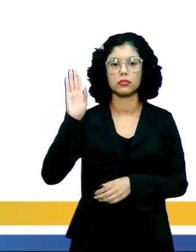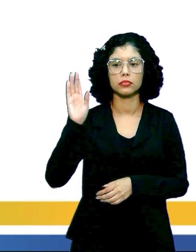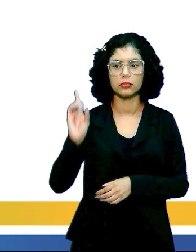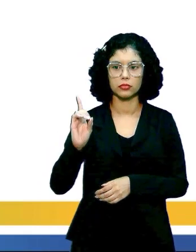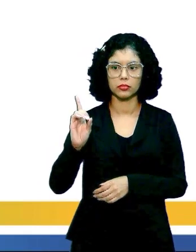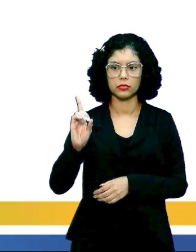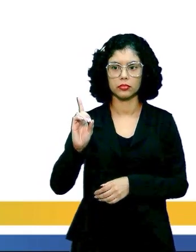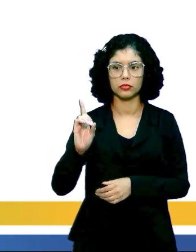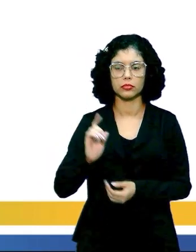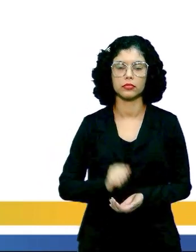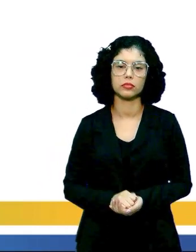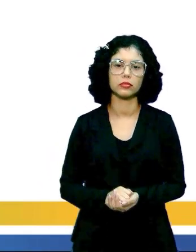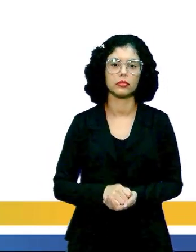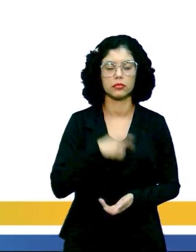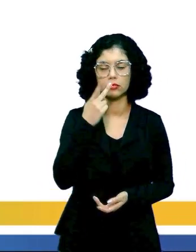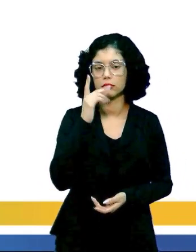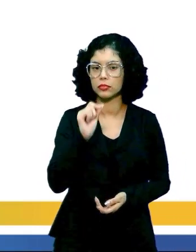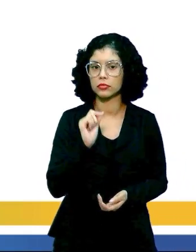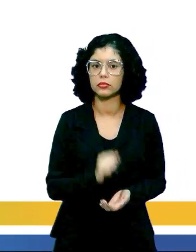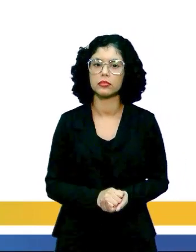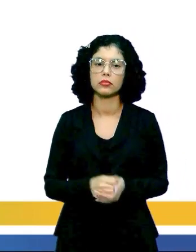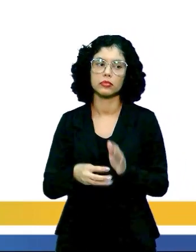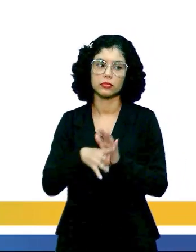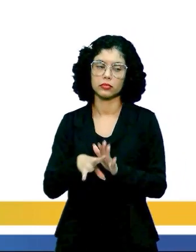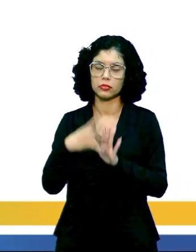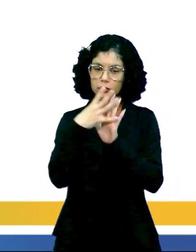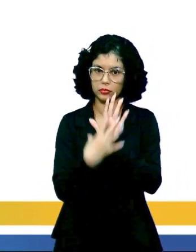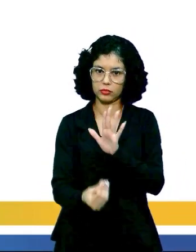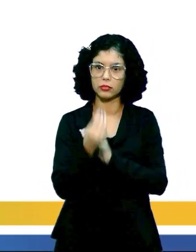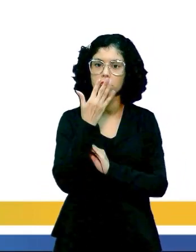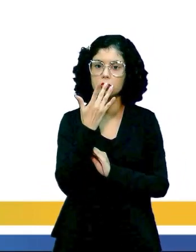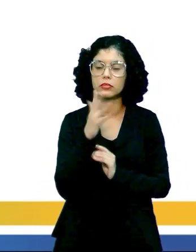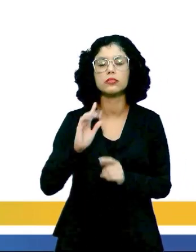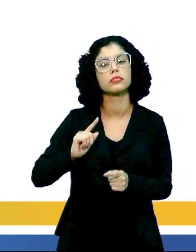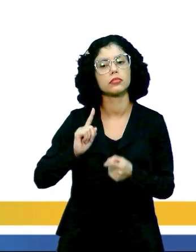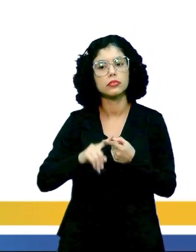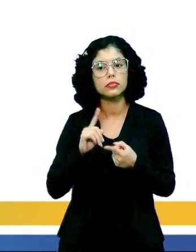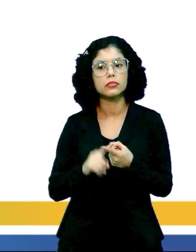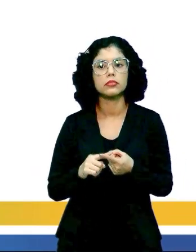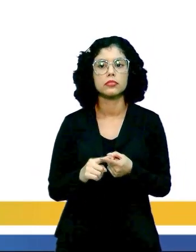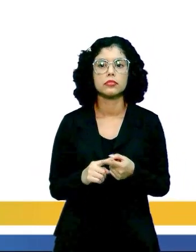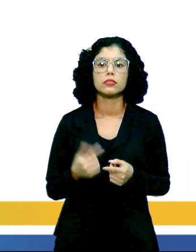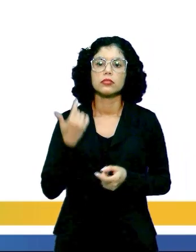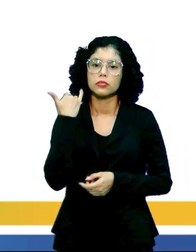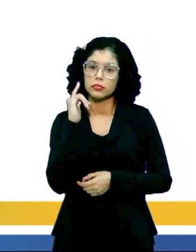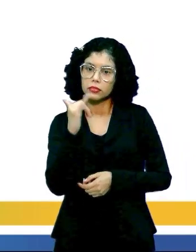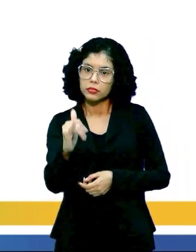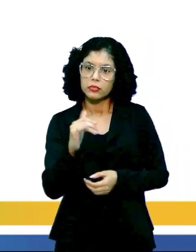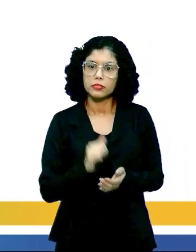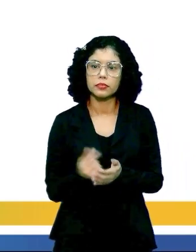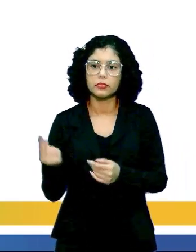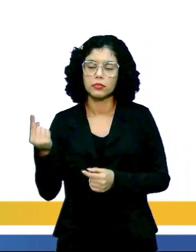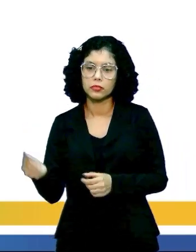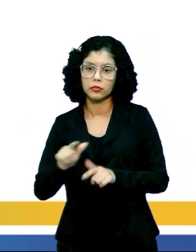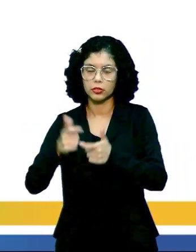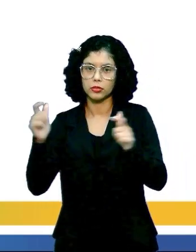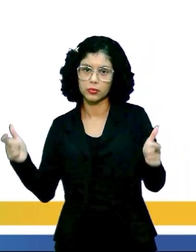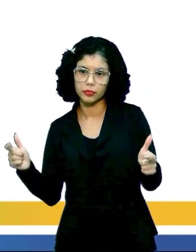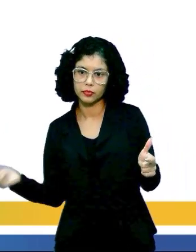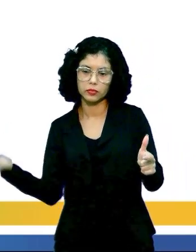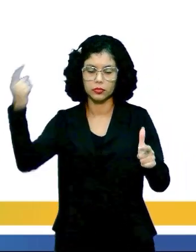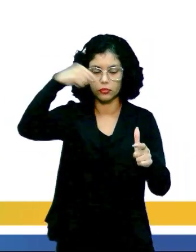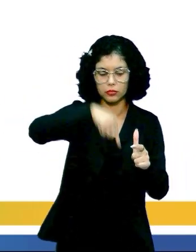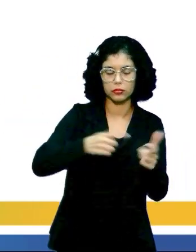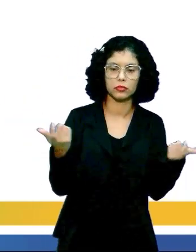sendo a letra D, que vai dizer o seguinte, ó: a emissão de cor acontece devido à transição eletrônica de um nível mais externo